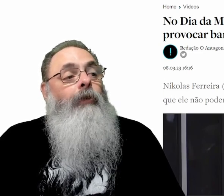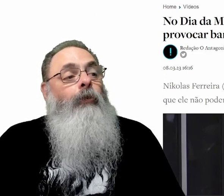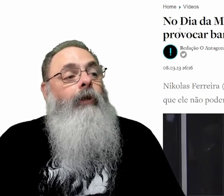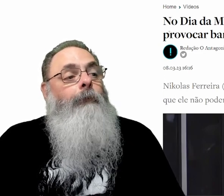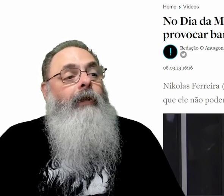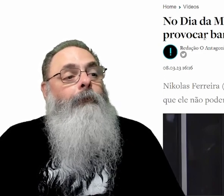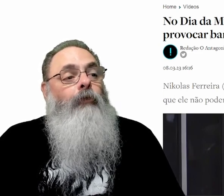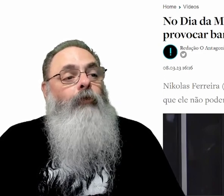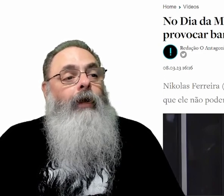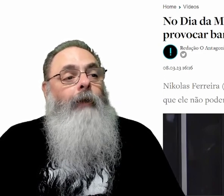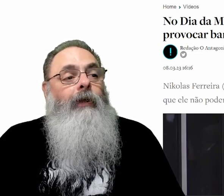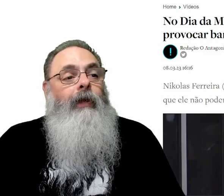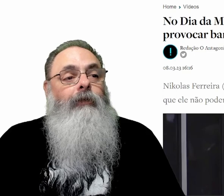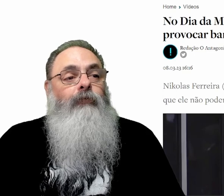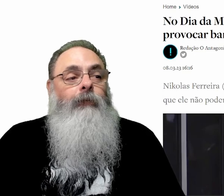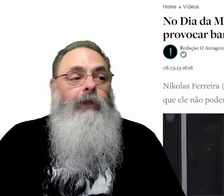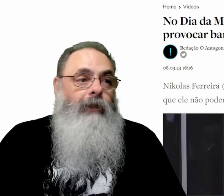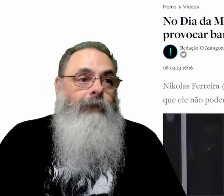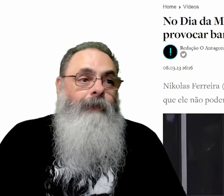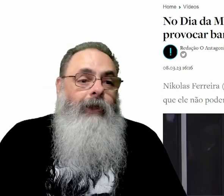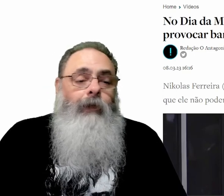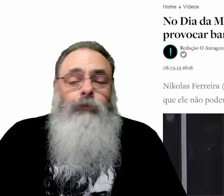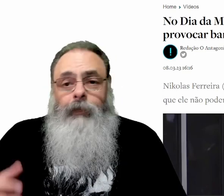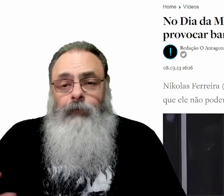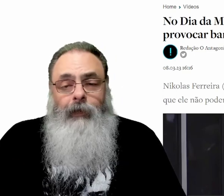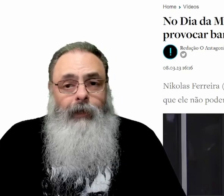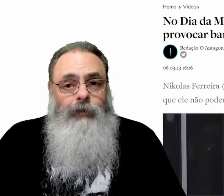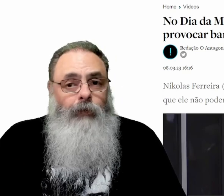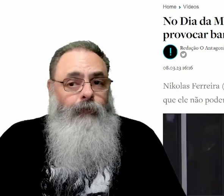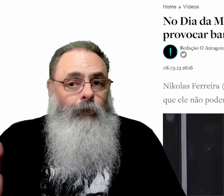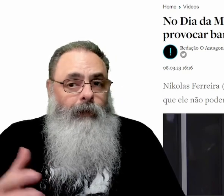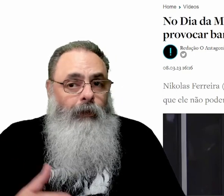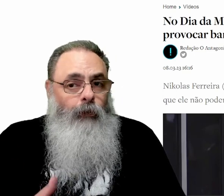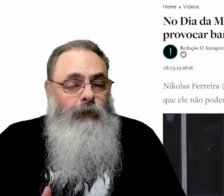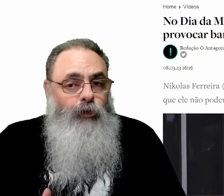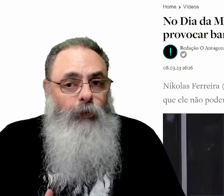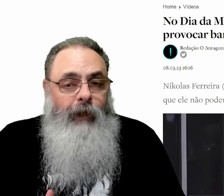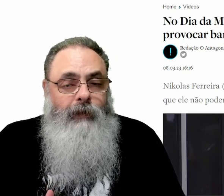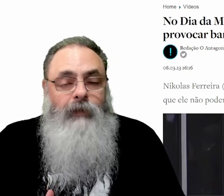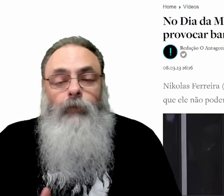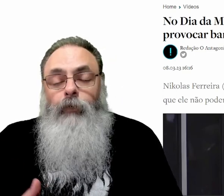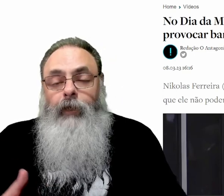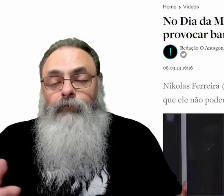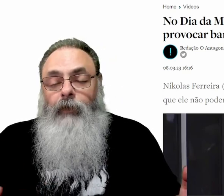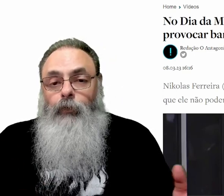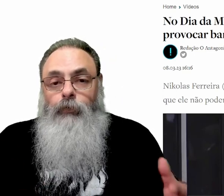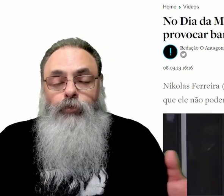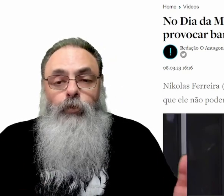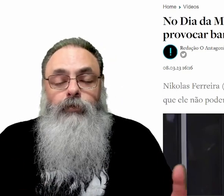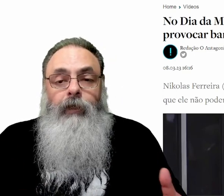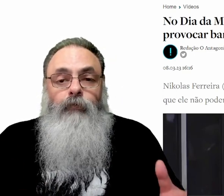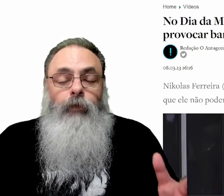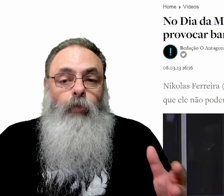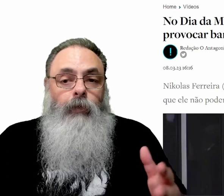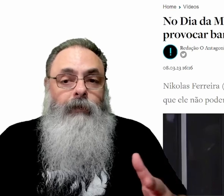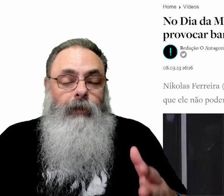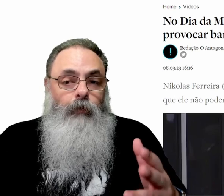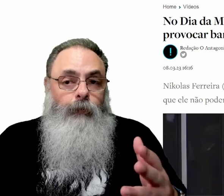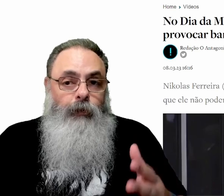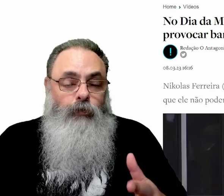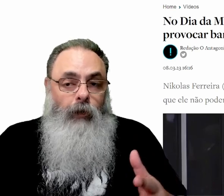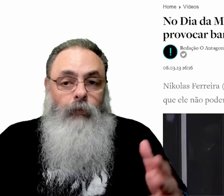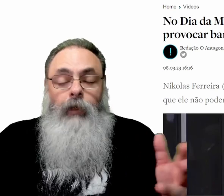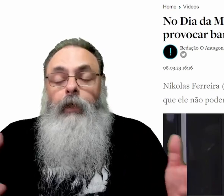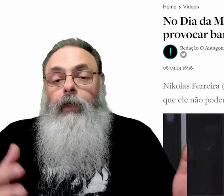usa peruca para provocar bancada feminina só que na verdade ele não falou nada contra as mulheres não o que ele falou o discurso dele foi contra